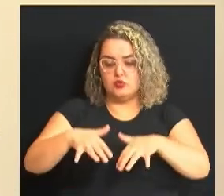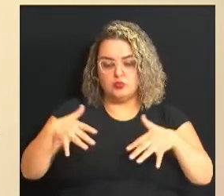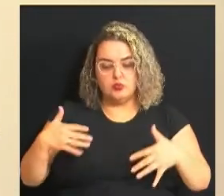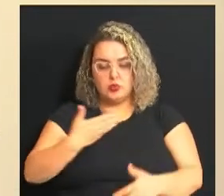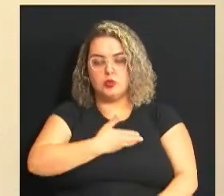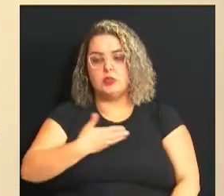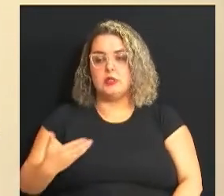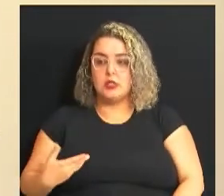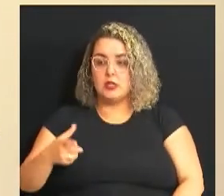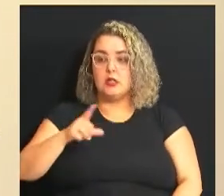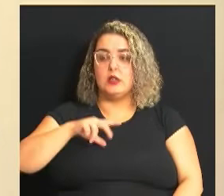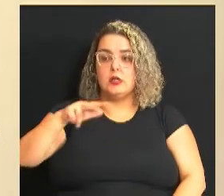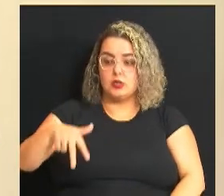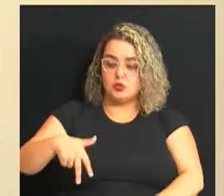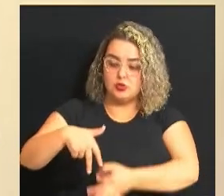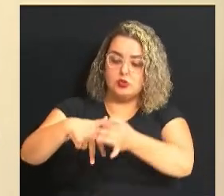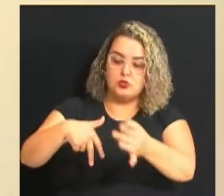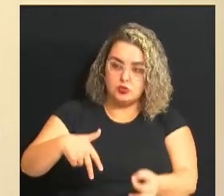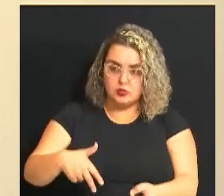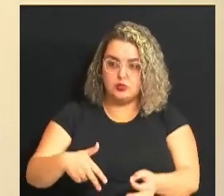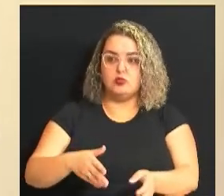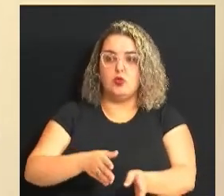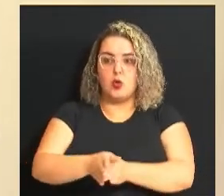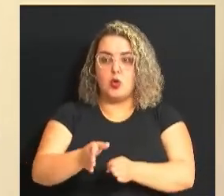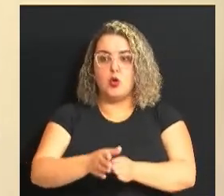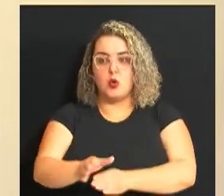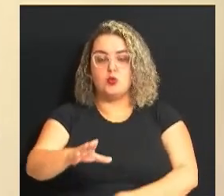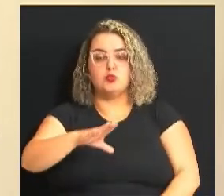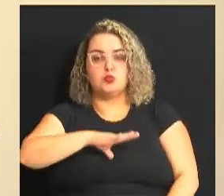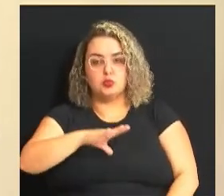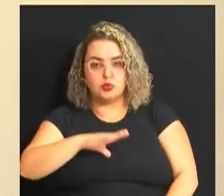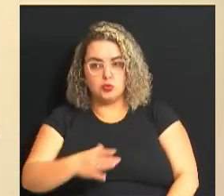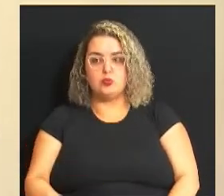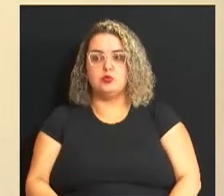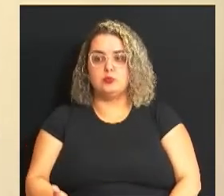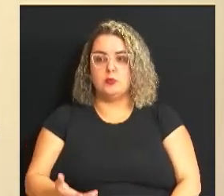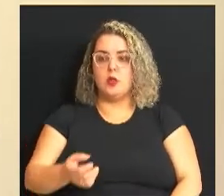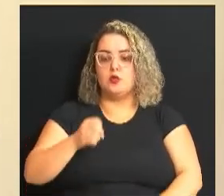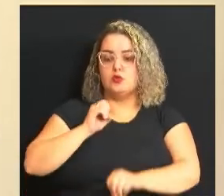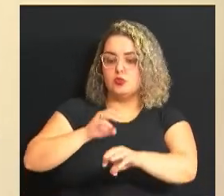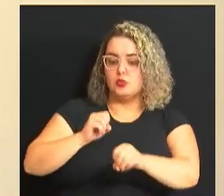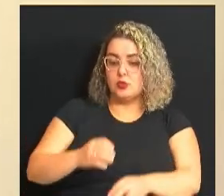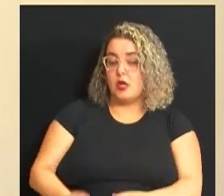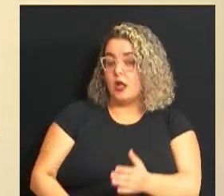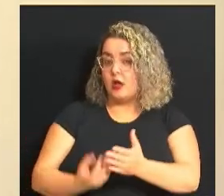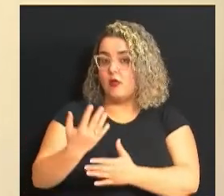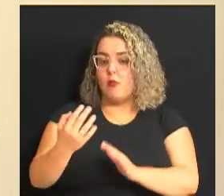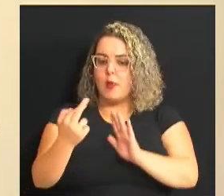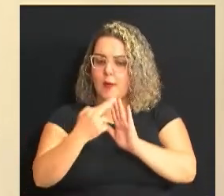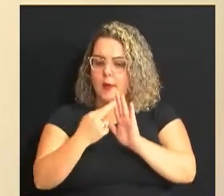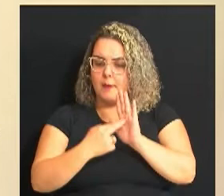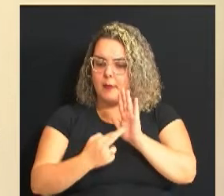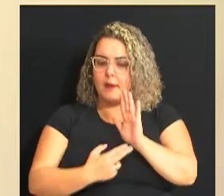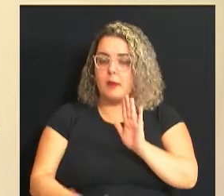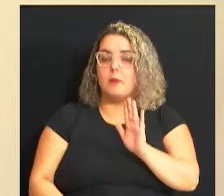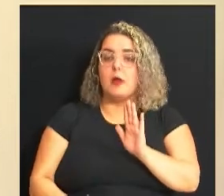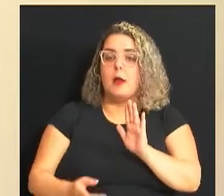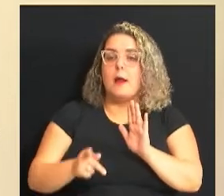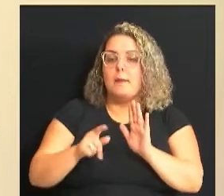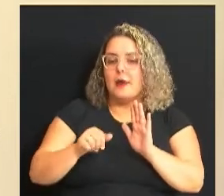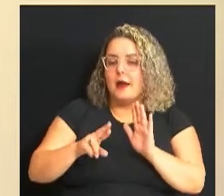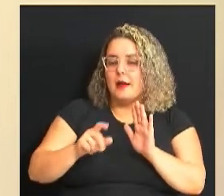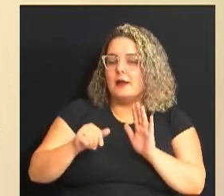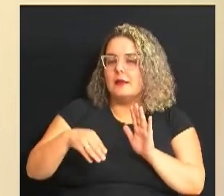parecer do Conselho Municipal de Educação, cria os critérios, parâmetros, diretrizes para que essa gestão